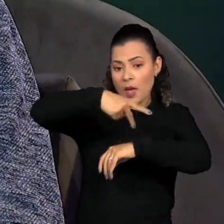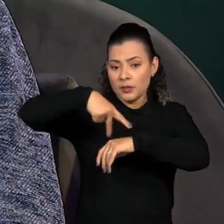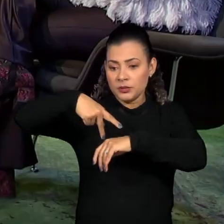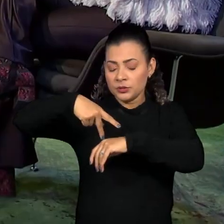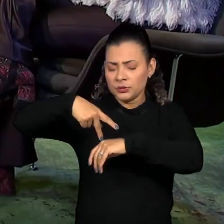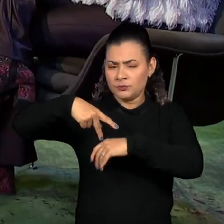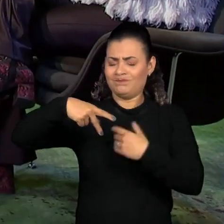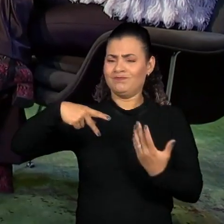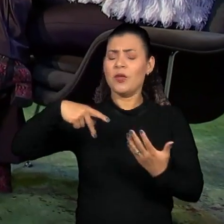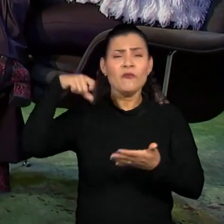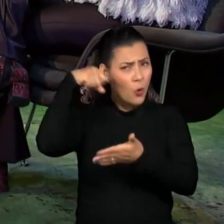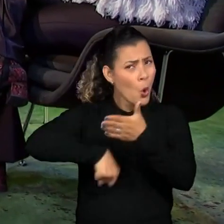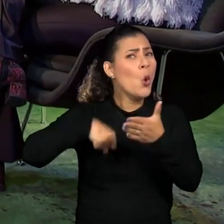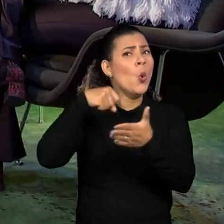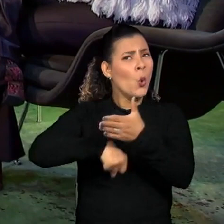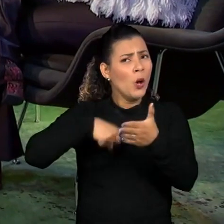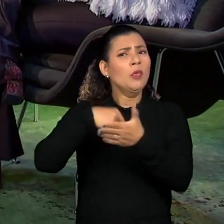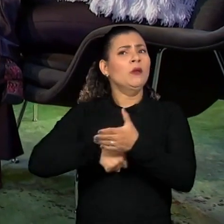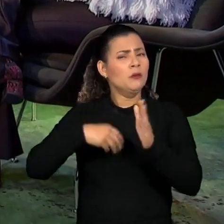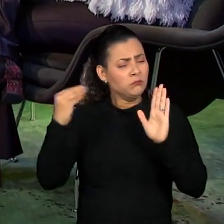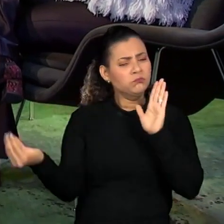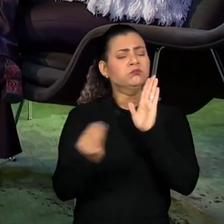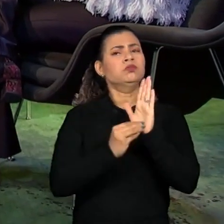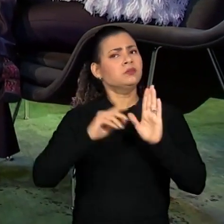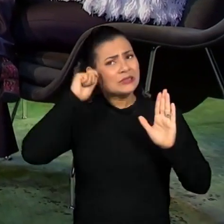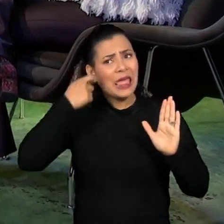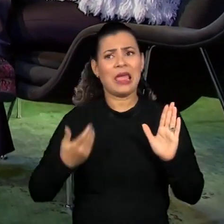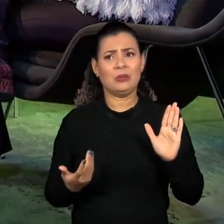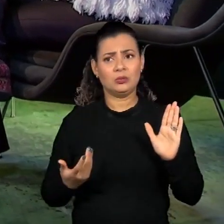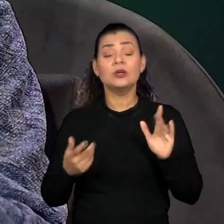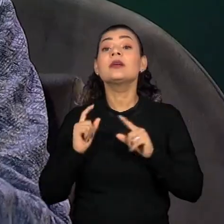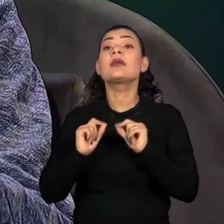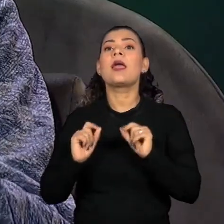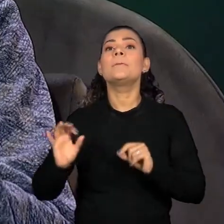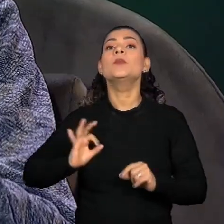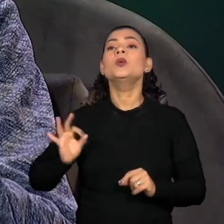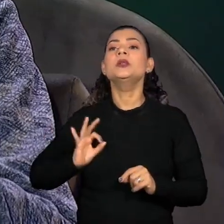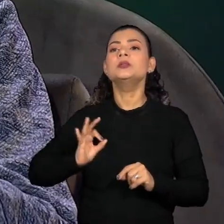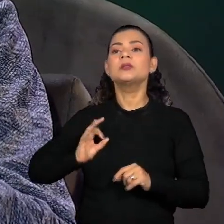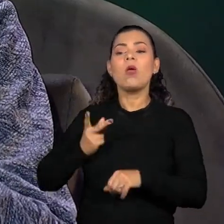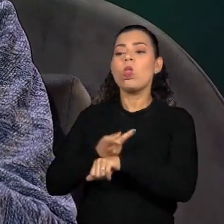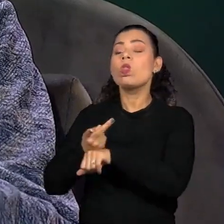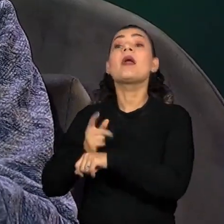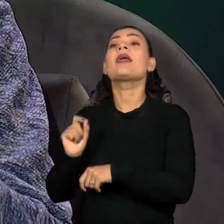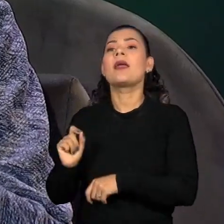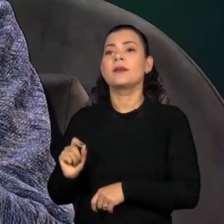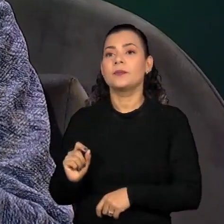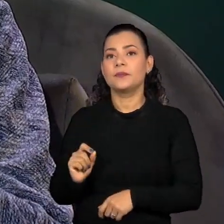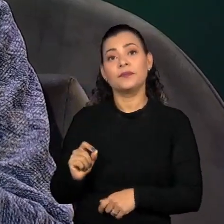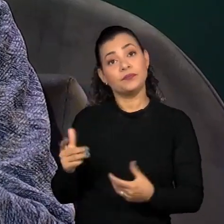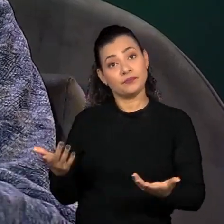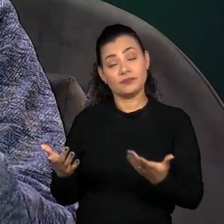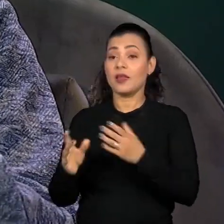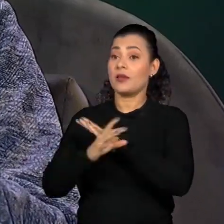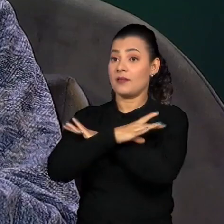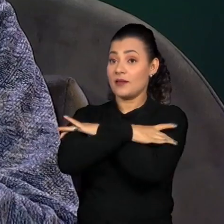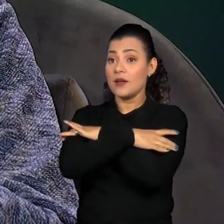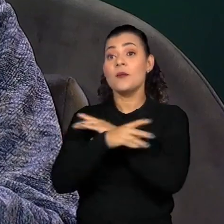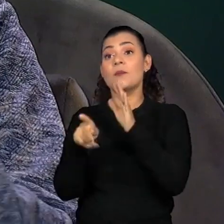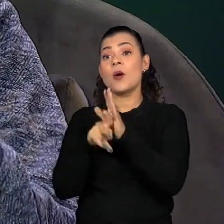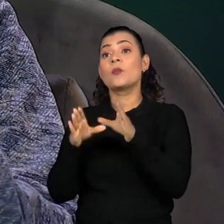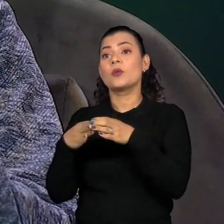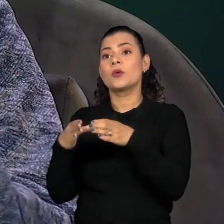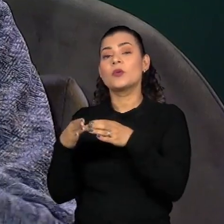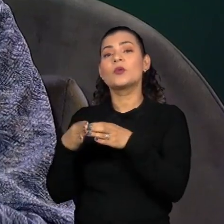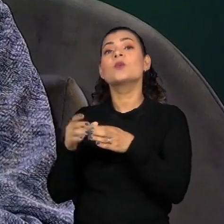muito grande. Você tem uma ideia, por exemplo, aqui assim, quem era mais procurado pela polícia? Os pais de santo, as mães de santo e os